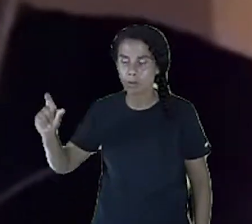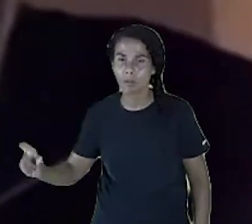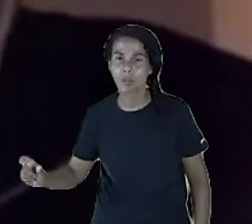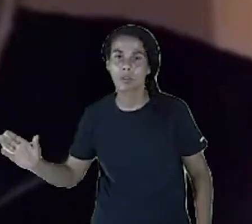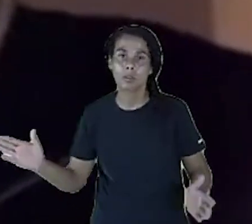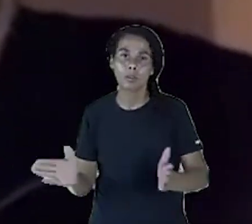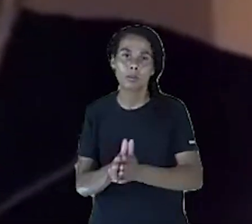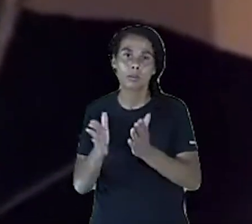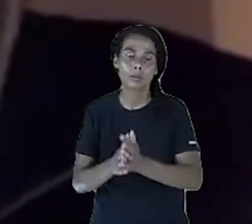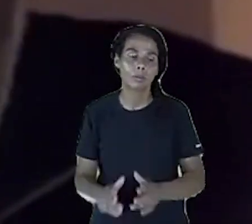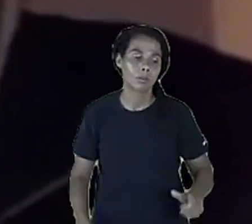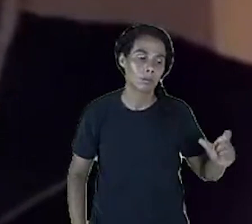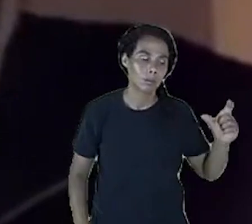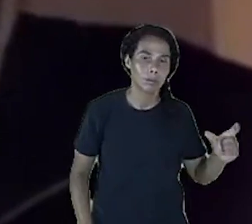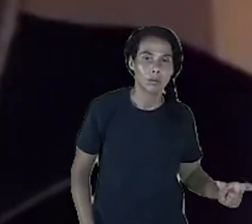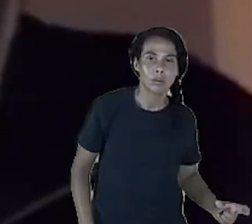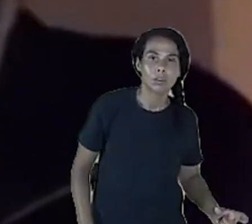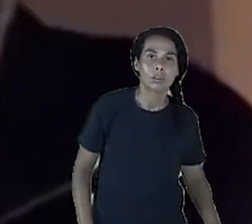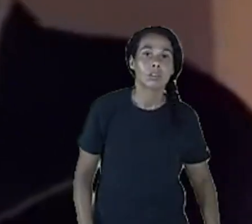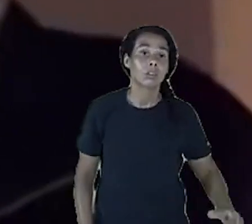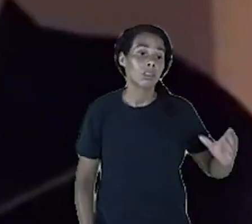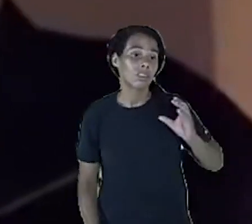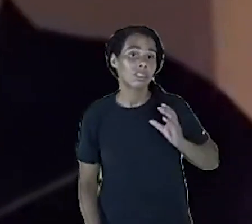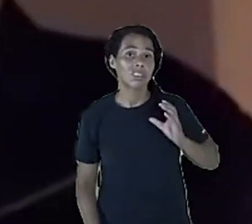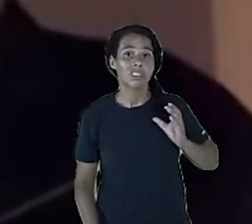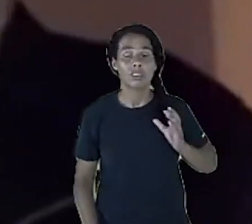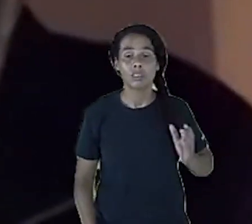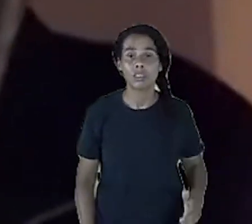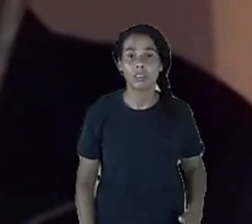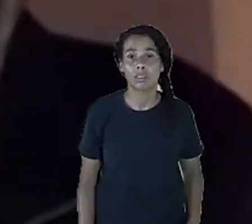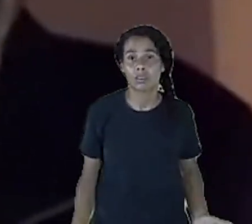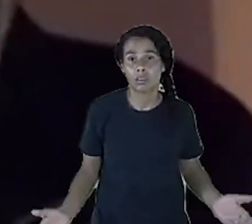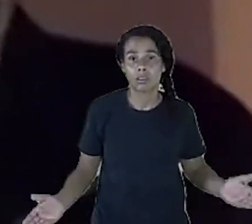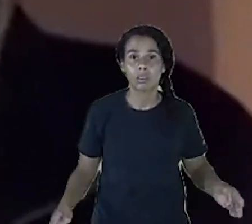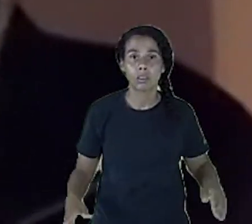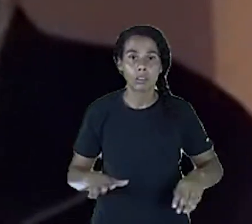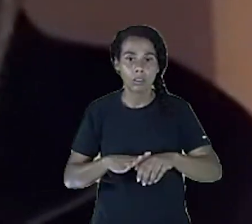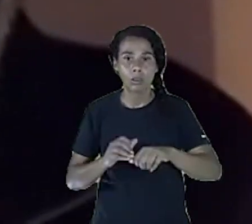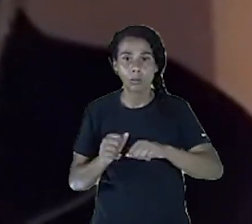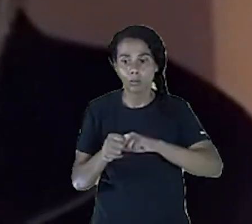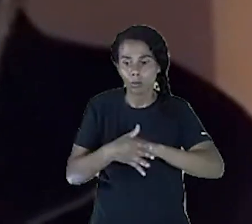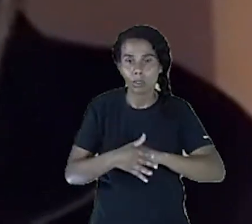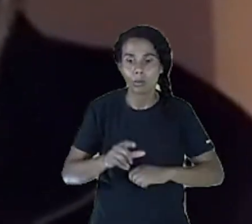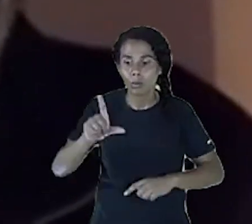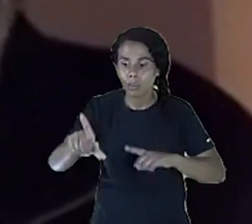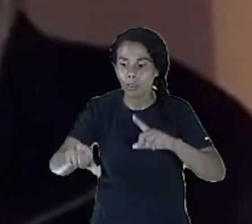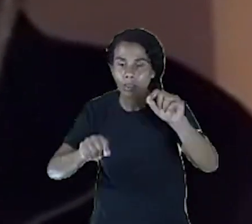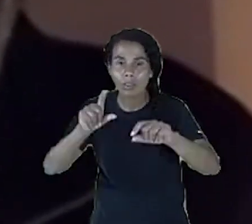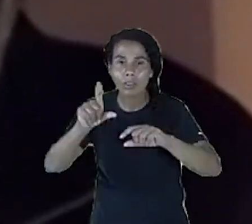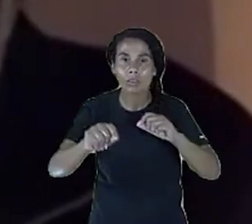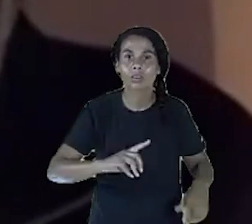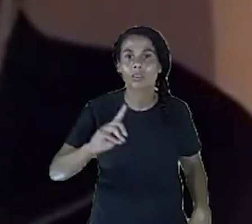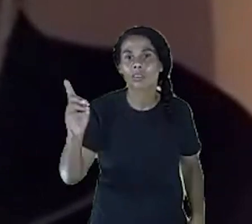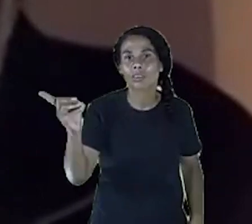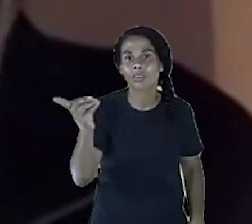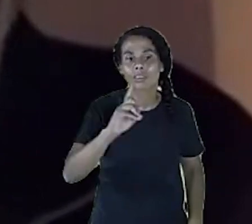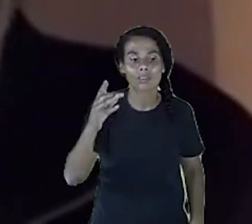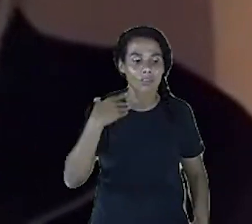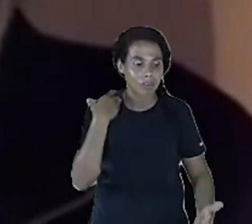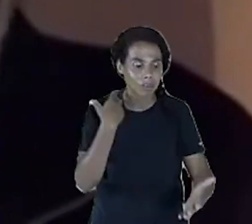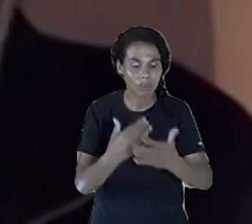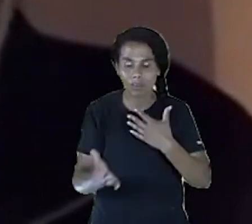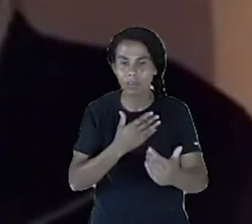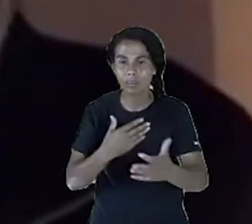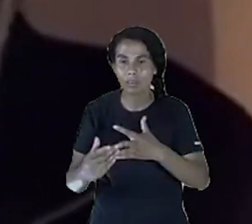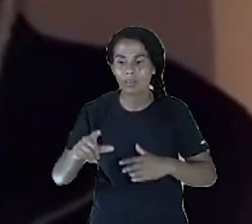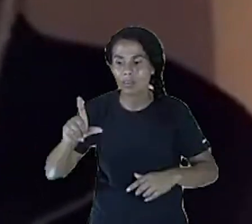Quanta pobreza, quanta dificuldade essas pessoas ricas de materialidade estão tendo